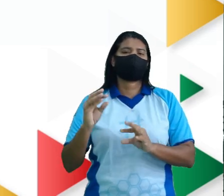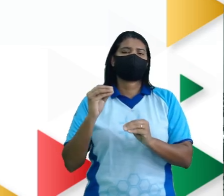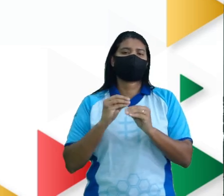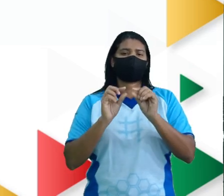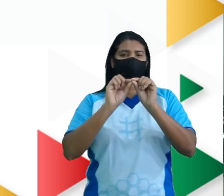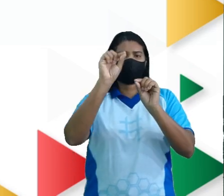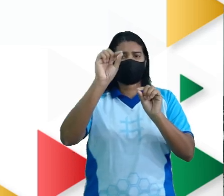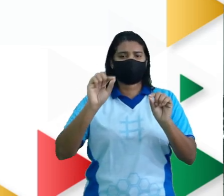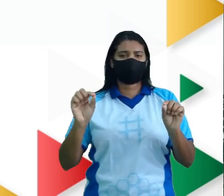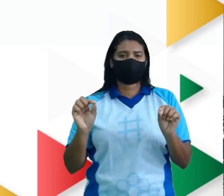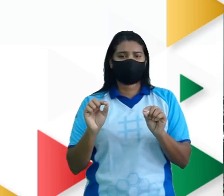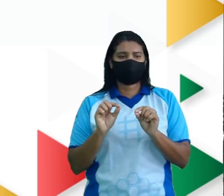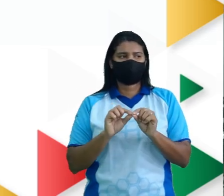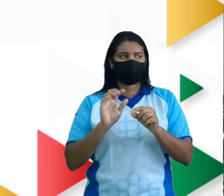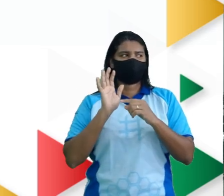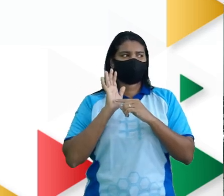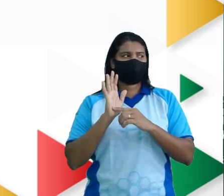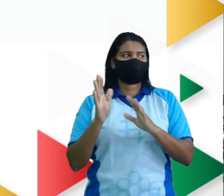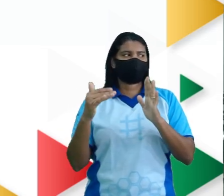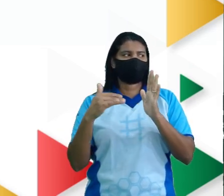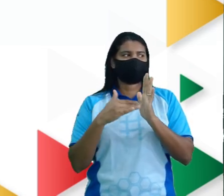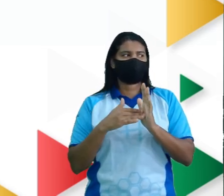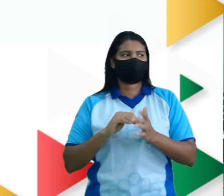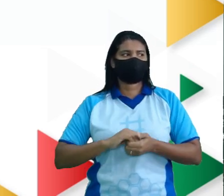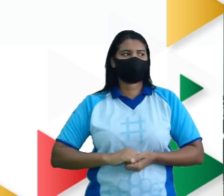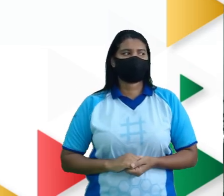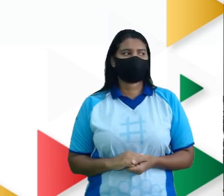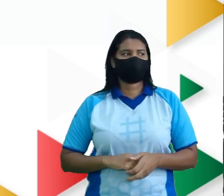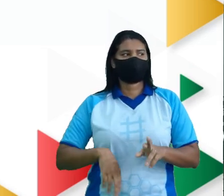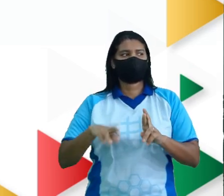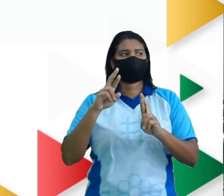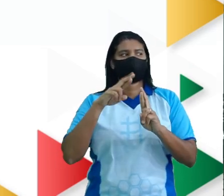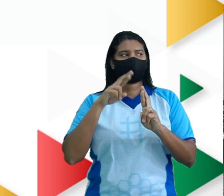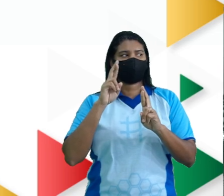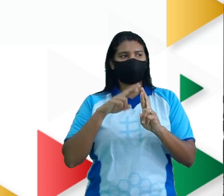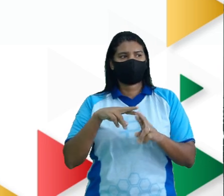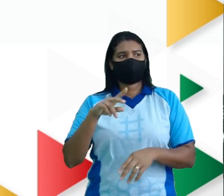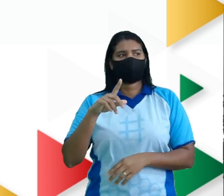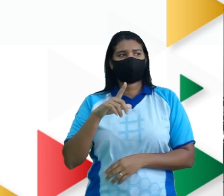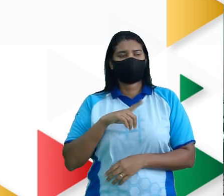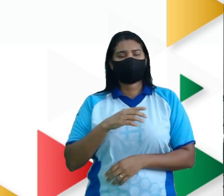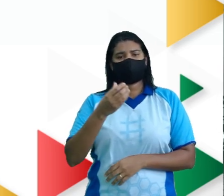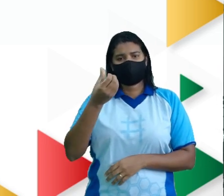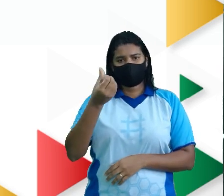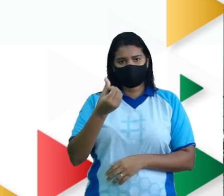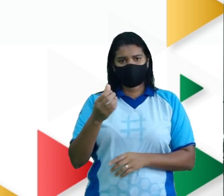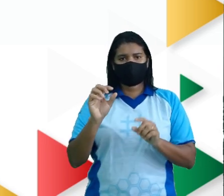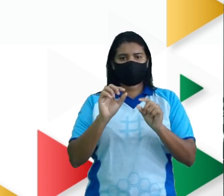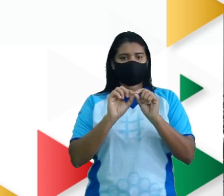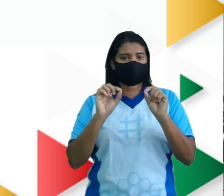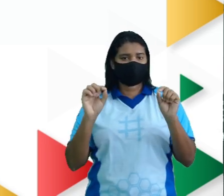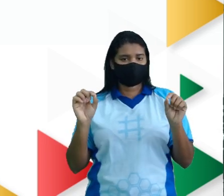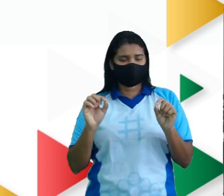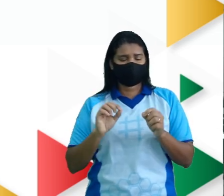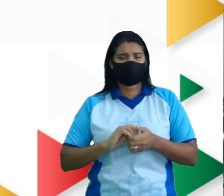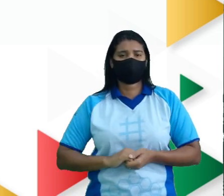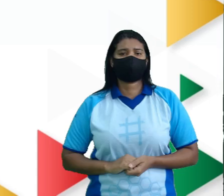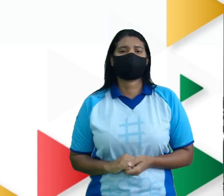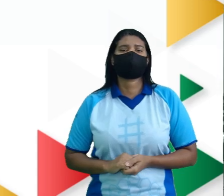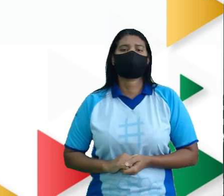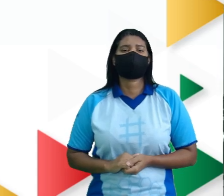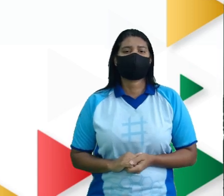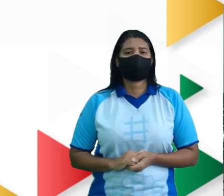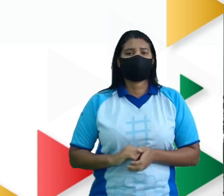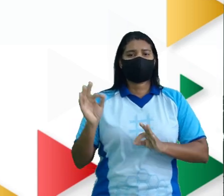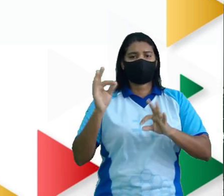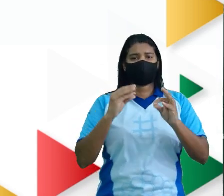à semirreta traçada por último, ou seja, como referência, obtendo 6 semirretas de origem. Nossa, professor, terceira